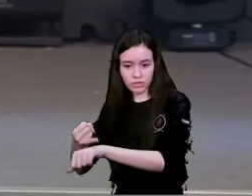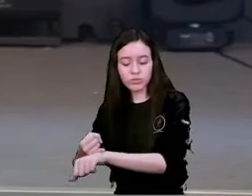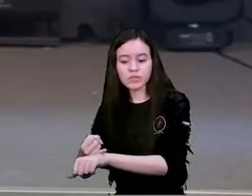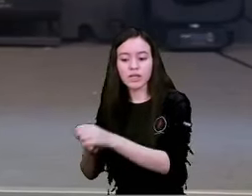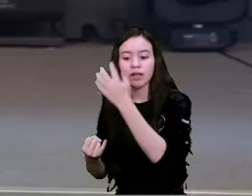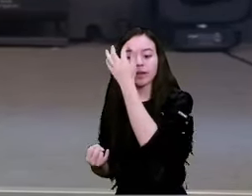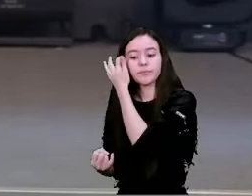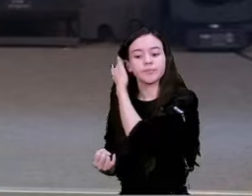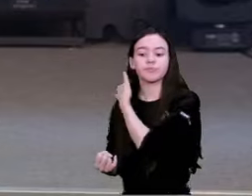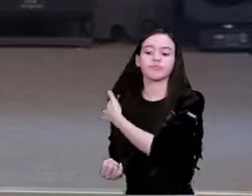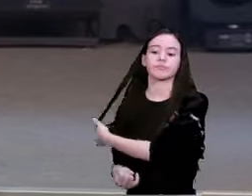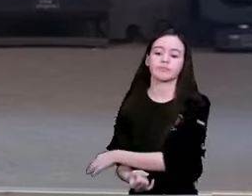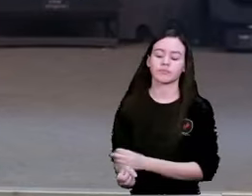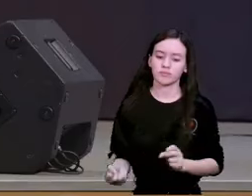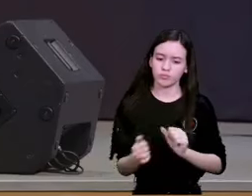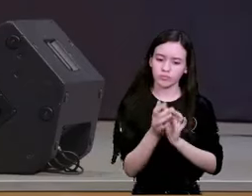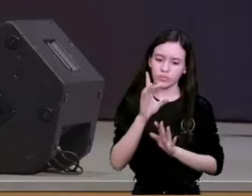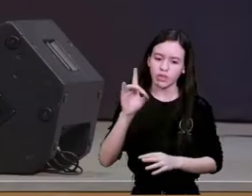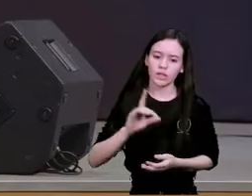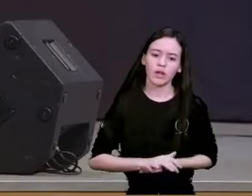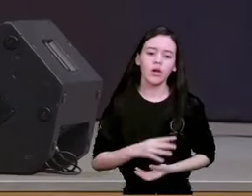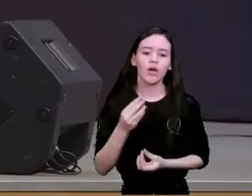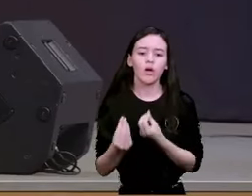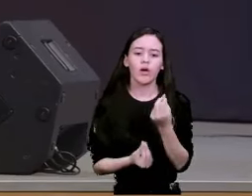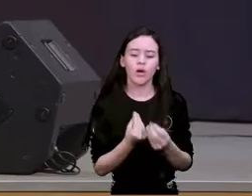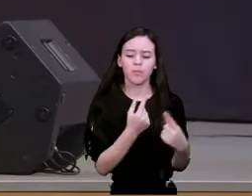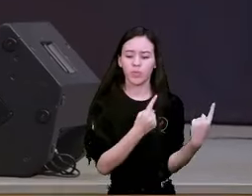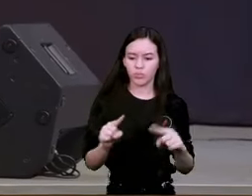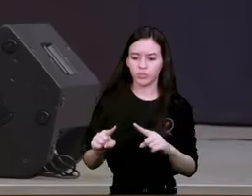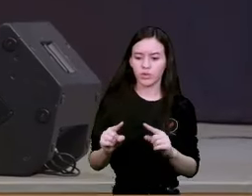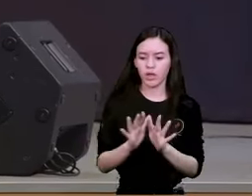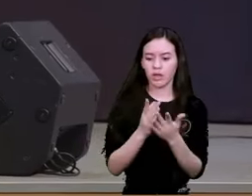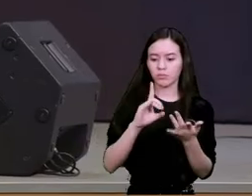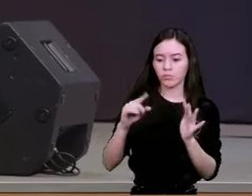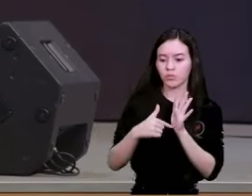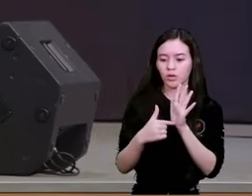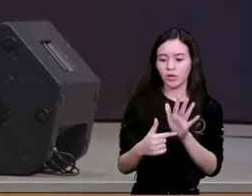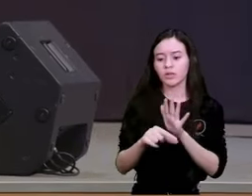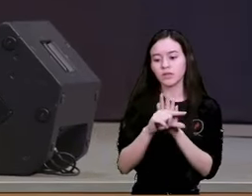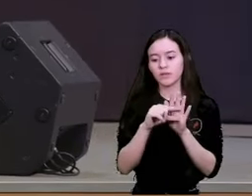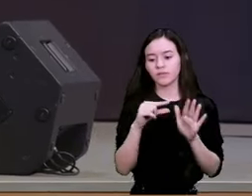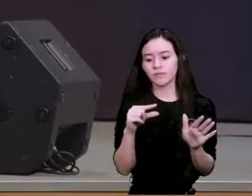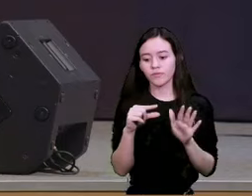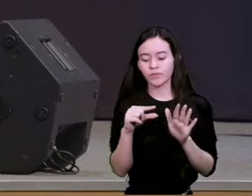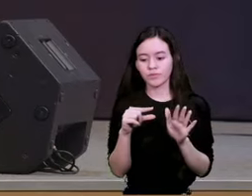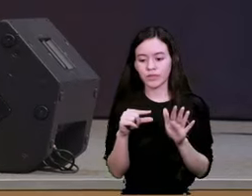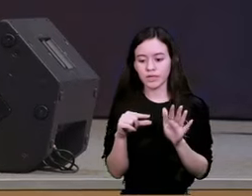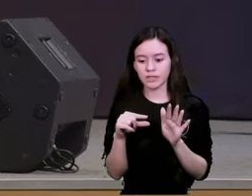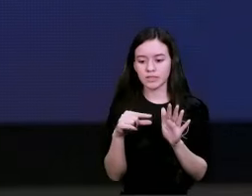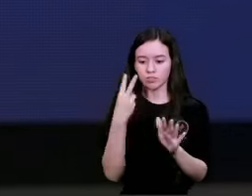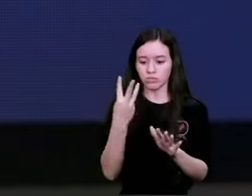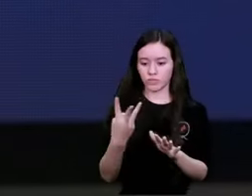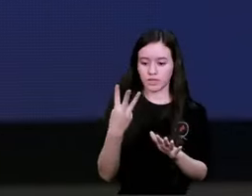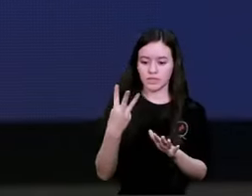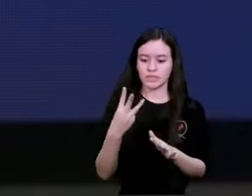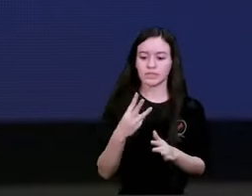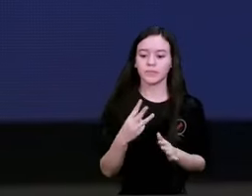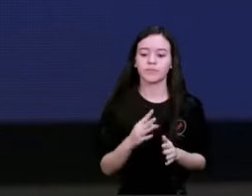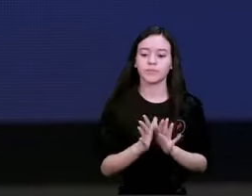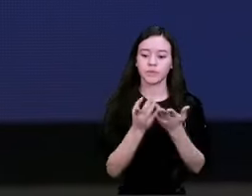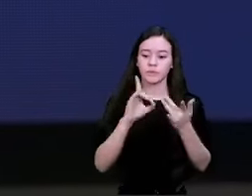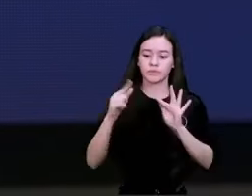Jerusalém. Oh, glória a Deus! Como é que ele vai? A Bíblia diz no verso de número 3, diz